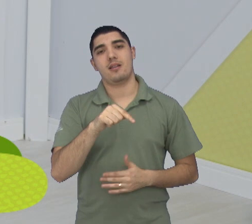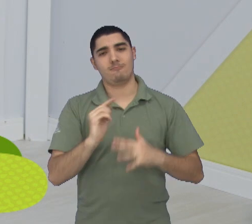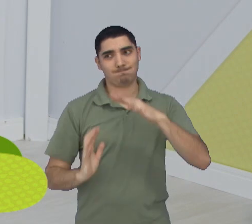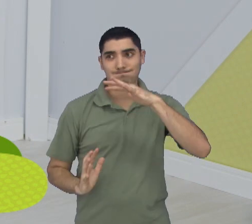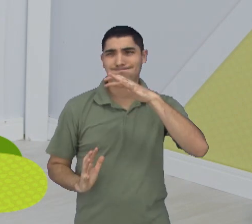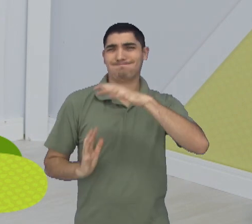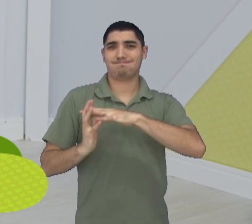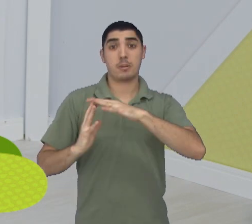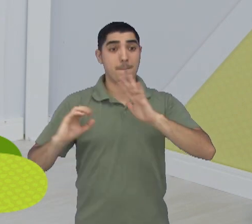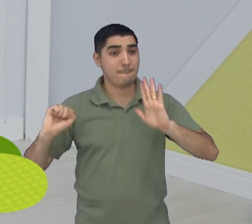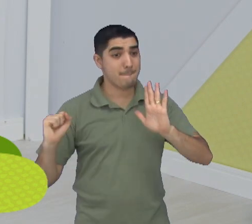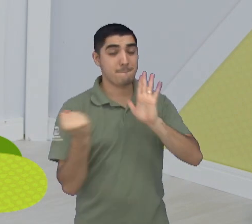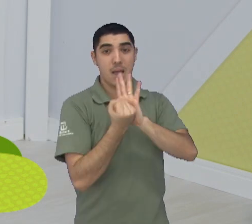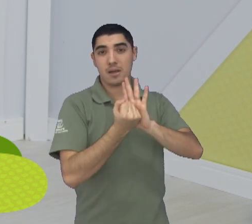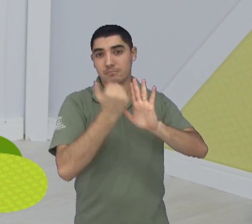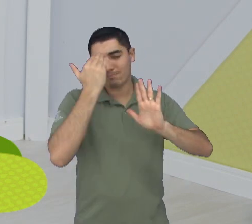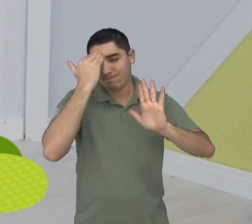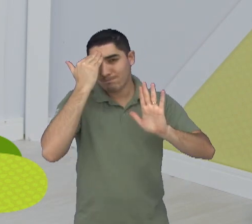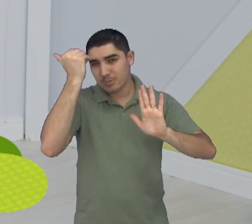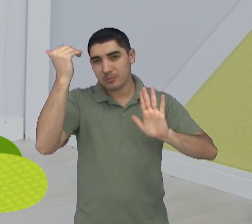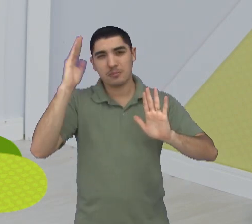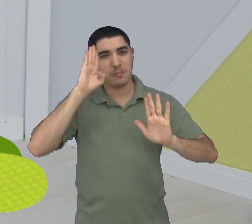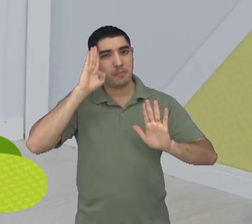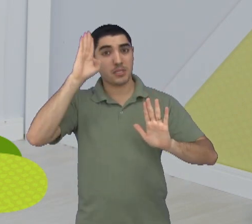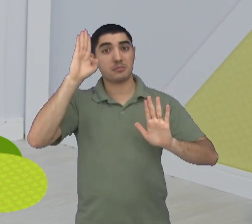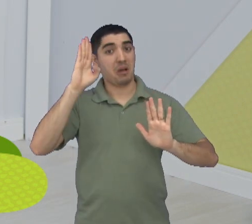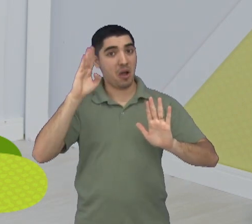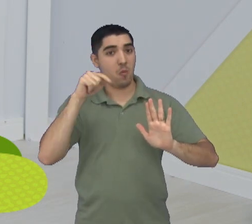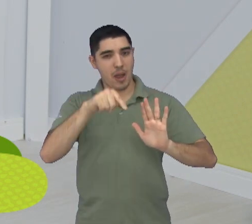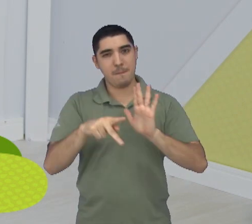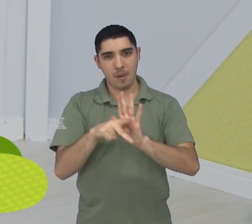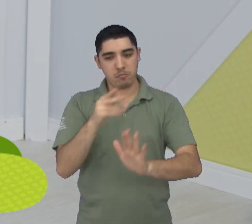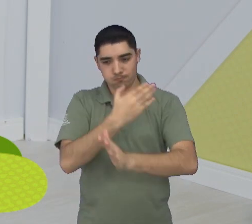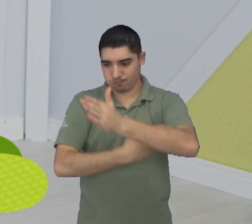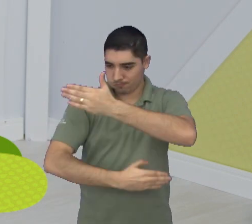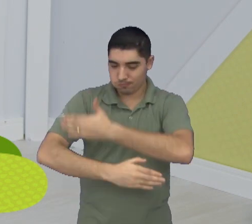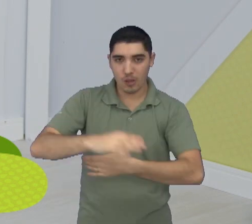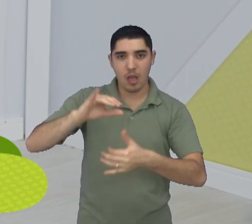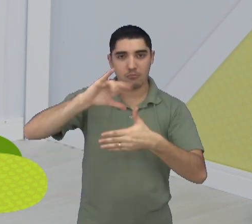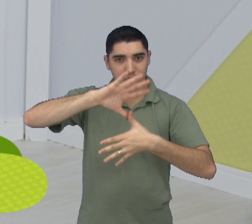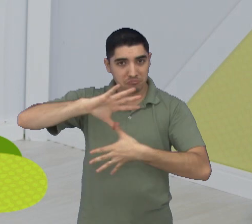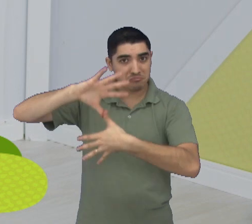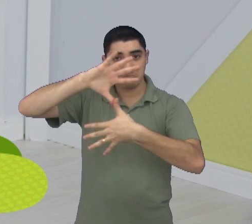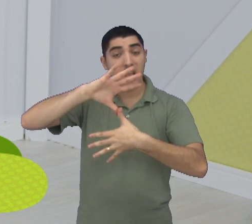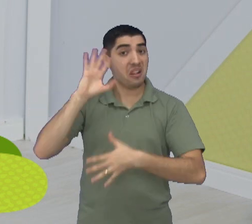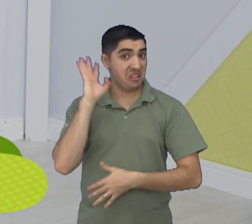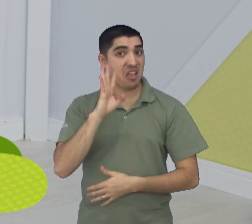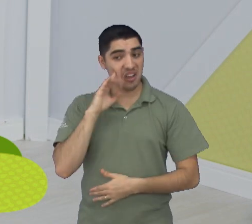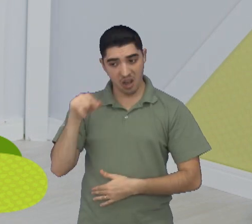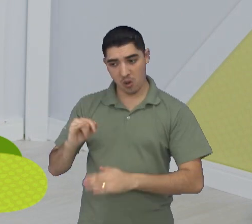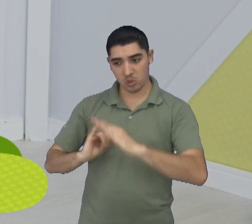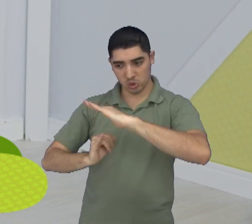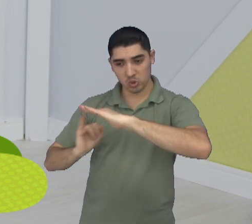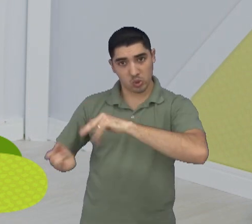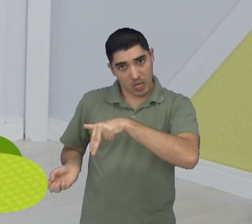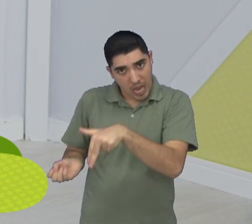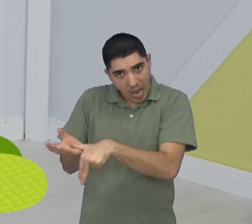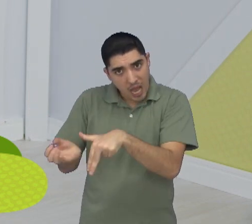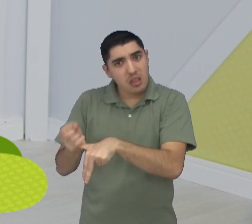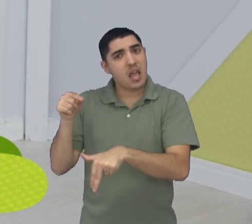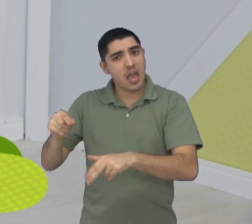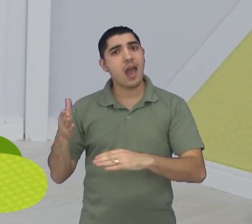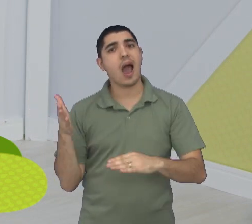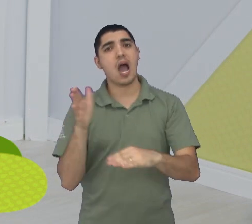maior resultado nos Jogos Pan-Americanos, muito bacana o pessoal aí do Instituto Athlon também ajudar nesse